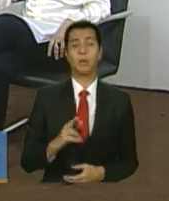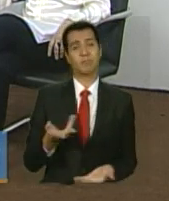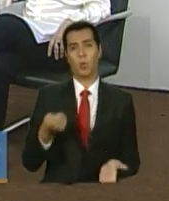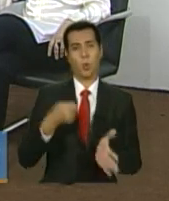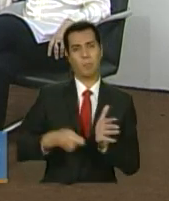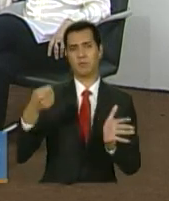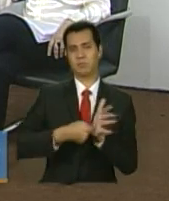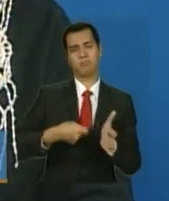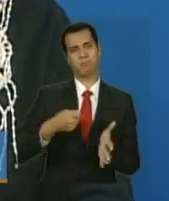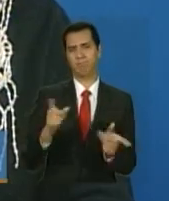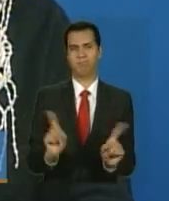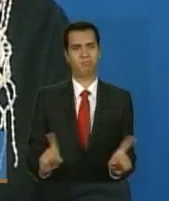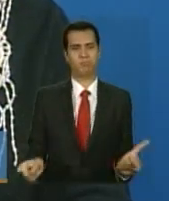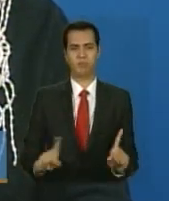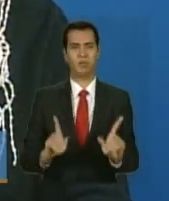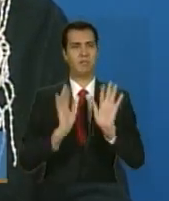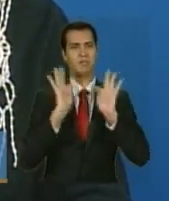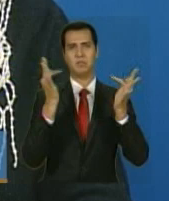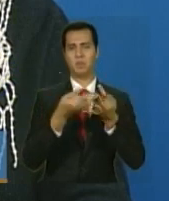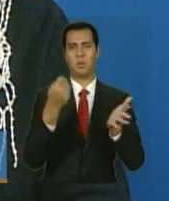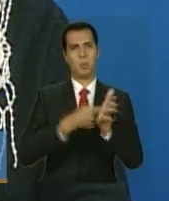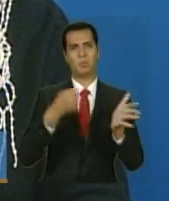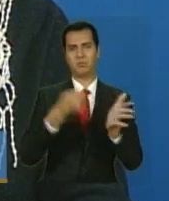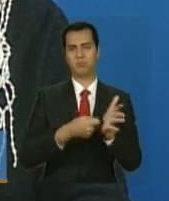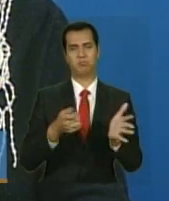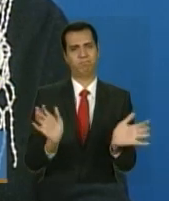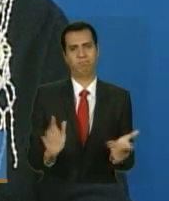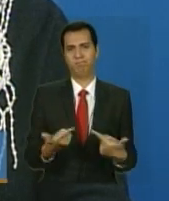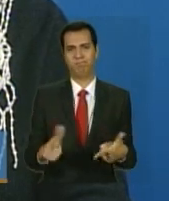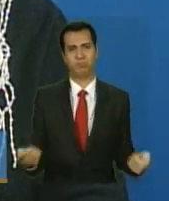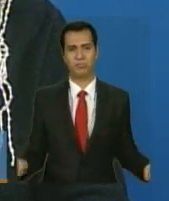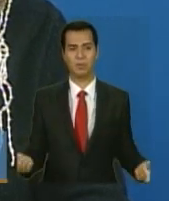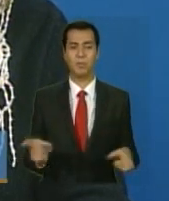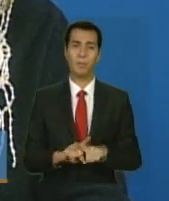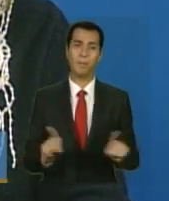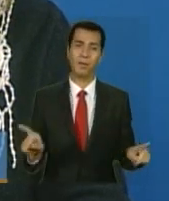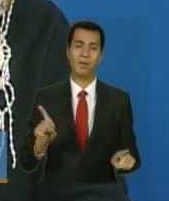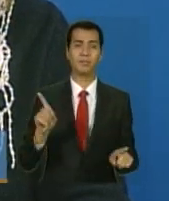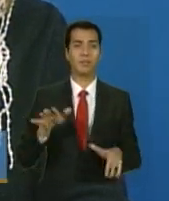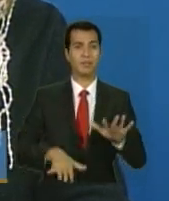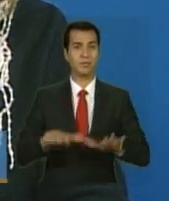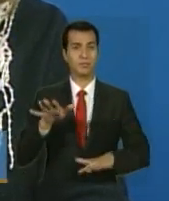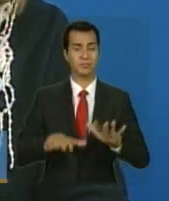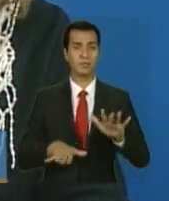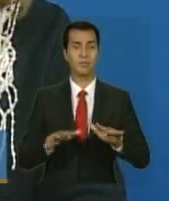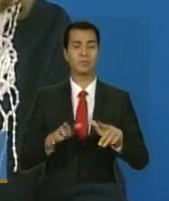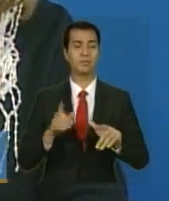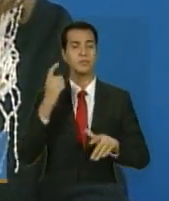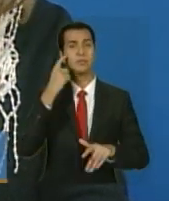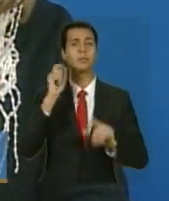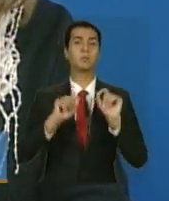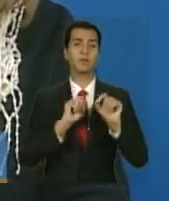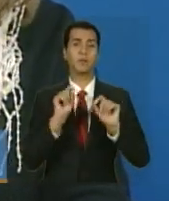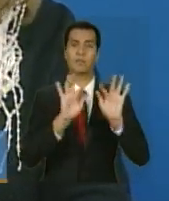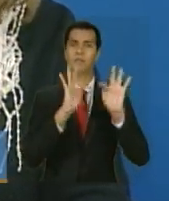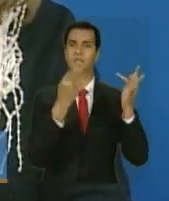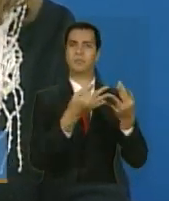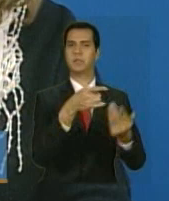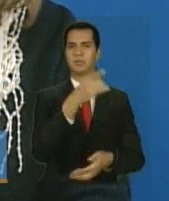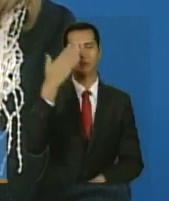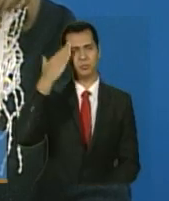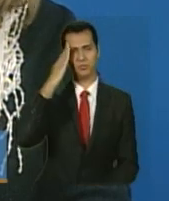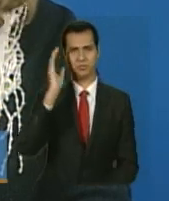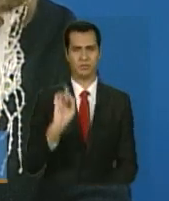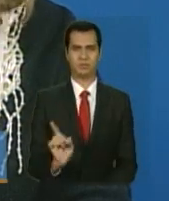tem como você obrigar uma família. Mas, Renata, a gente vê também que muitas vezes a família não compreende o